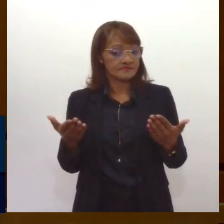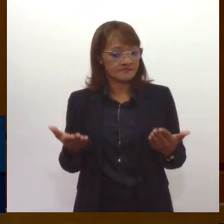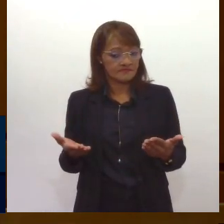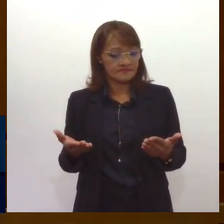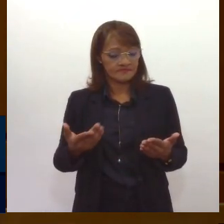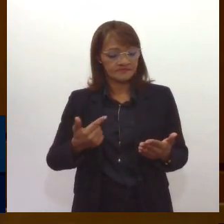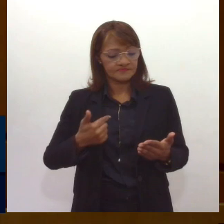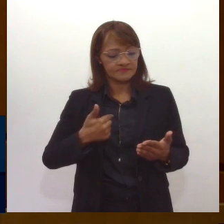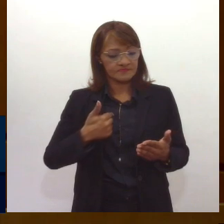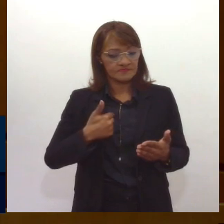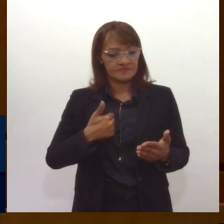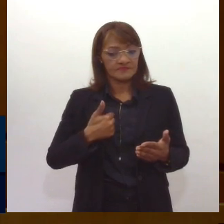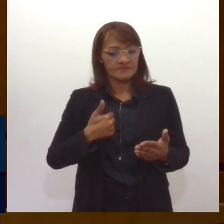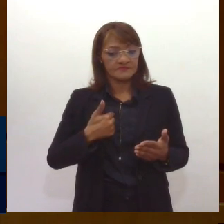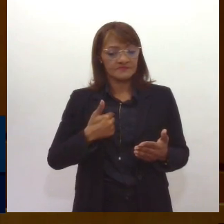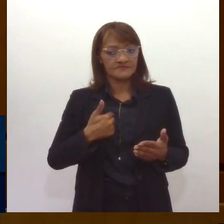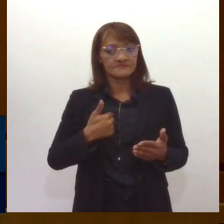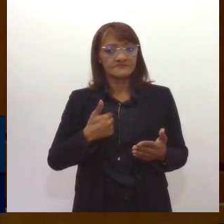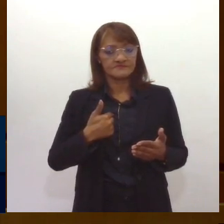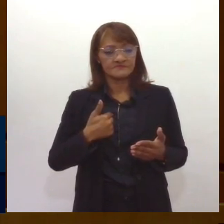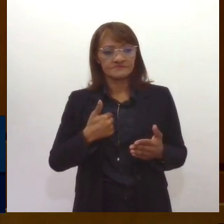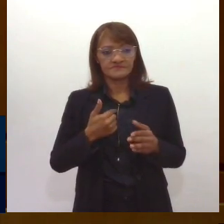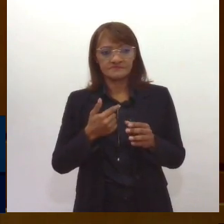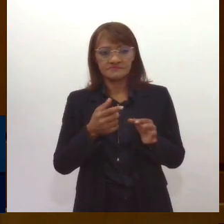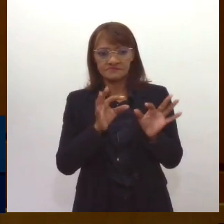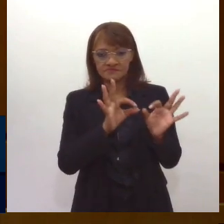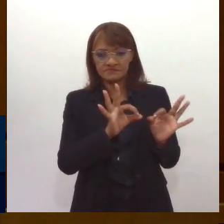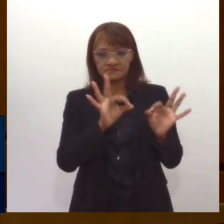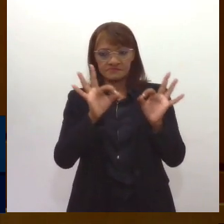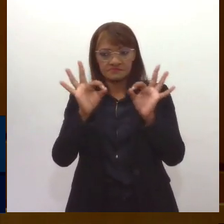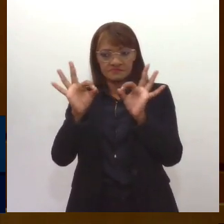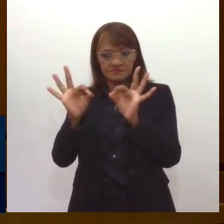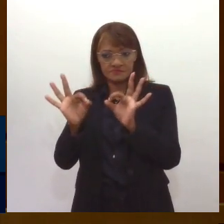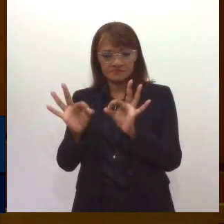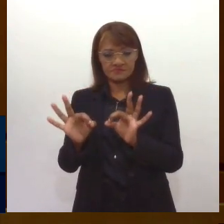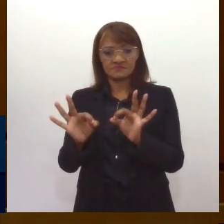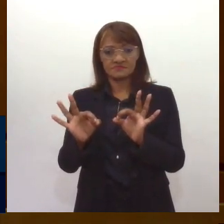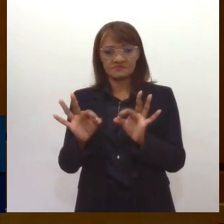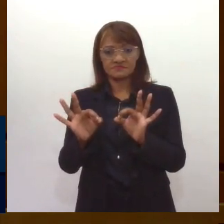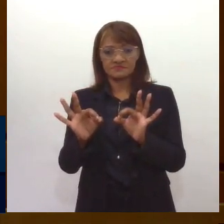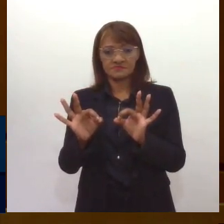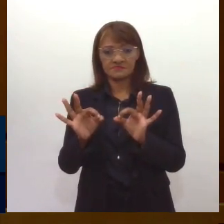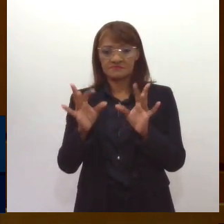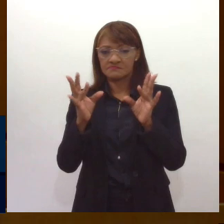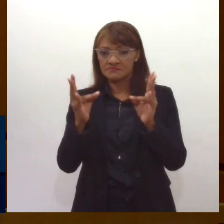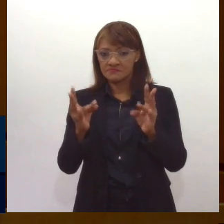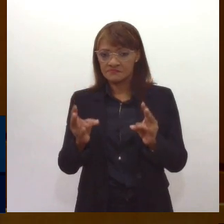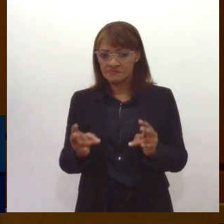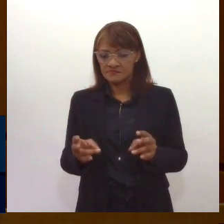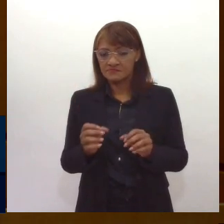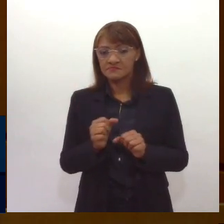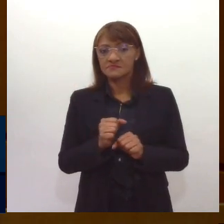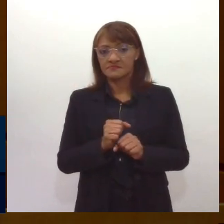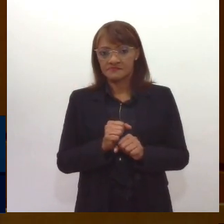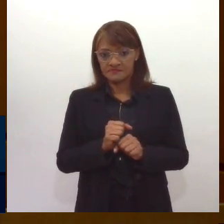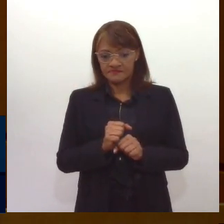ouvi-los atentamente e também tenho acompanhado a repercussão